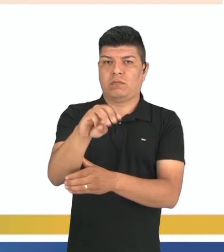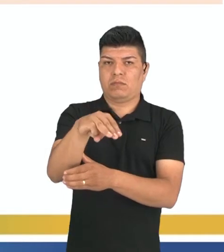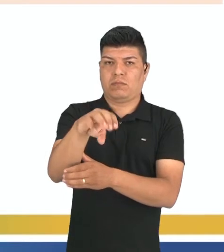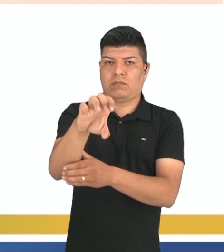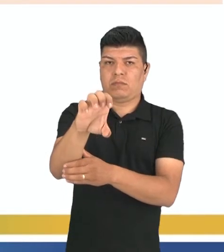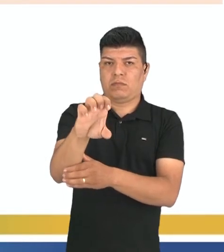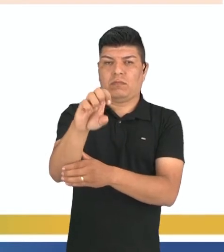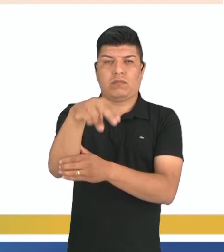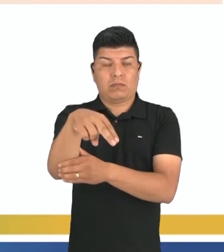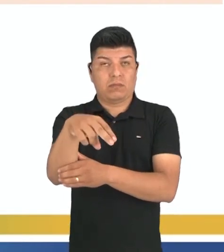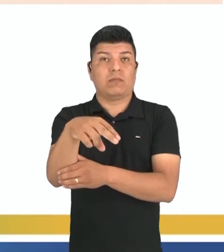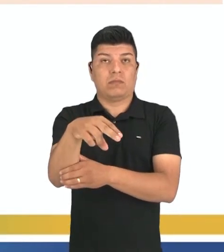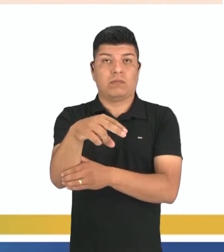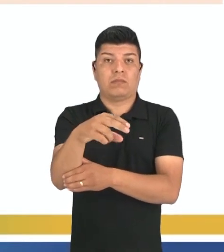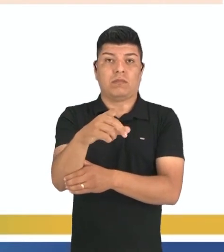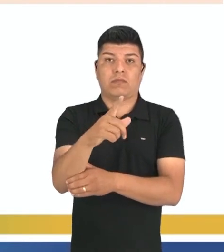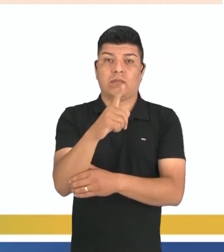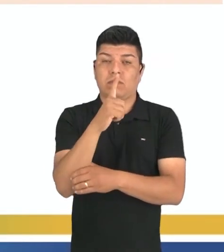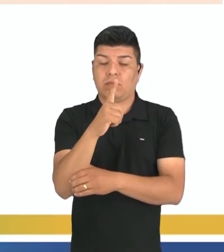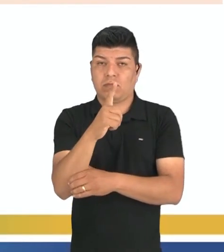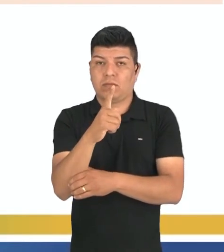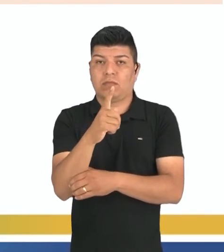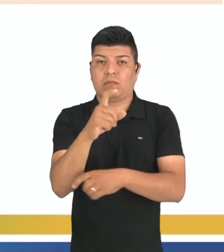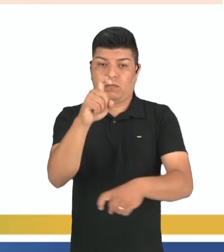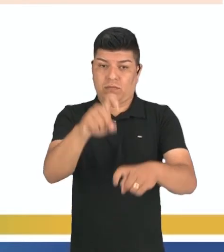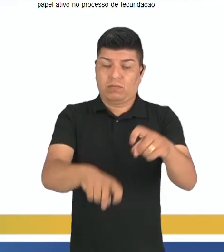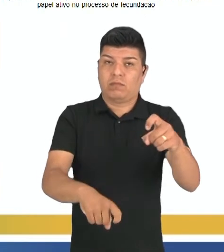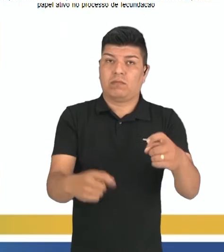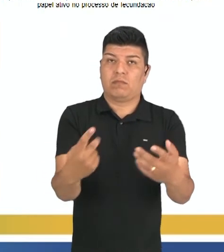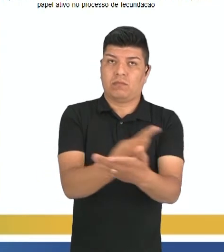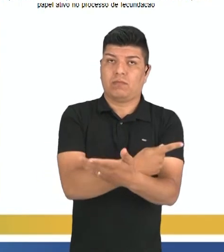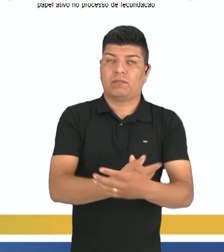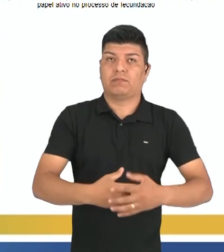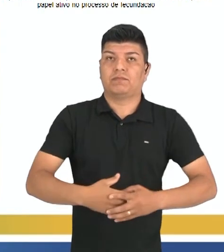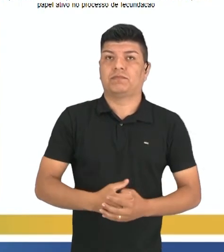liberado durante a ejaculação no ato sexual.